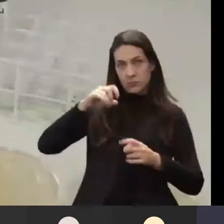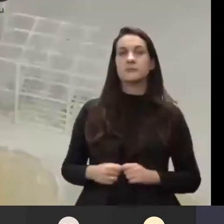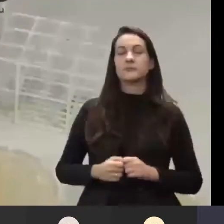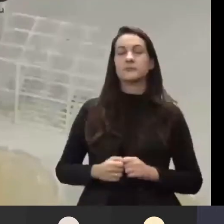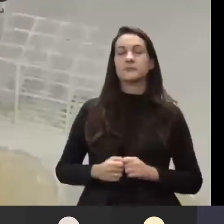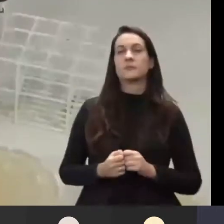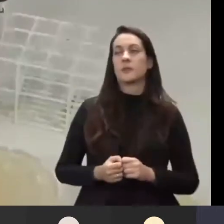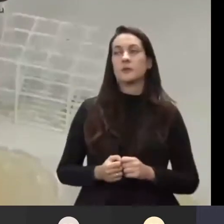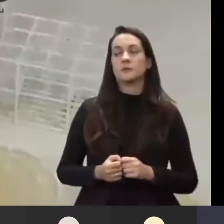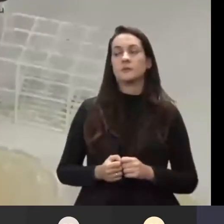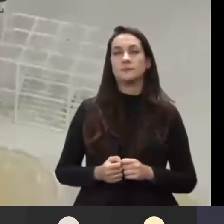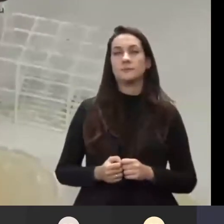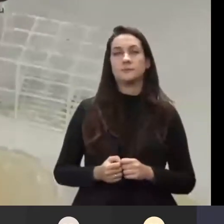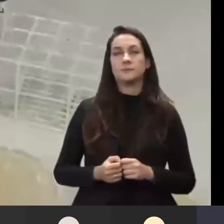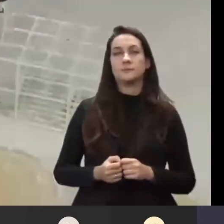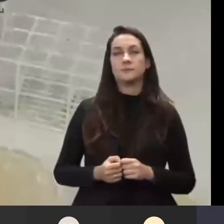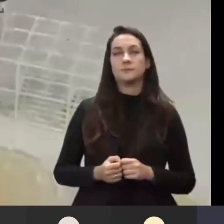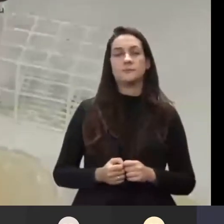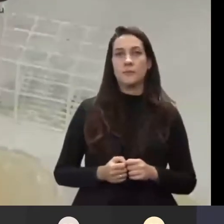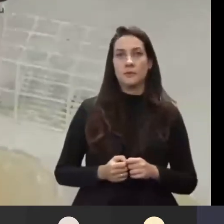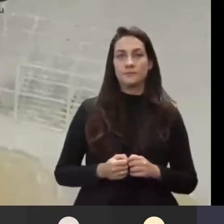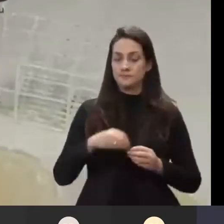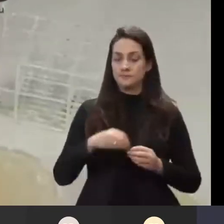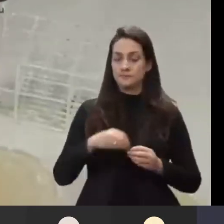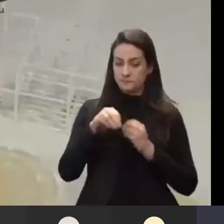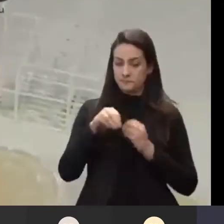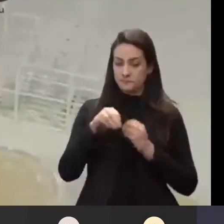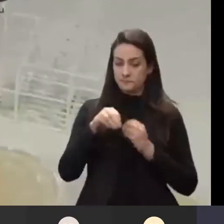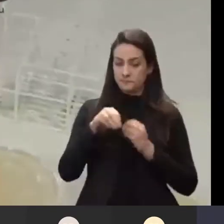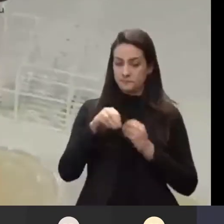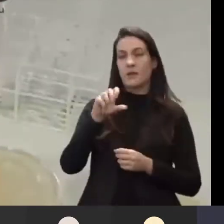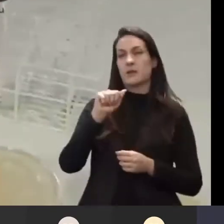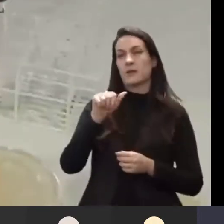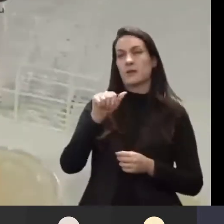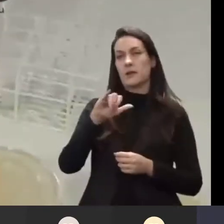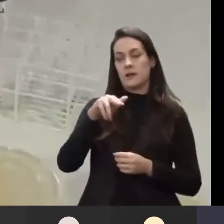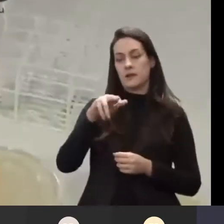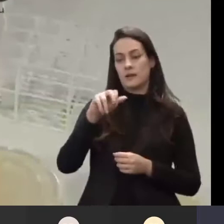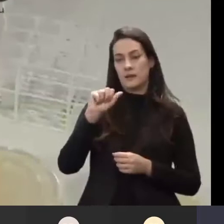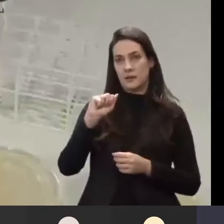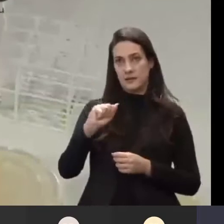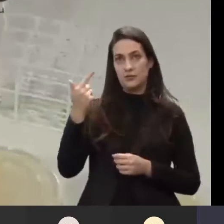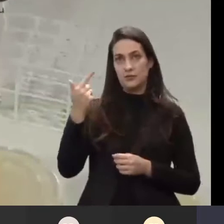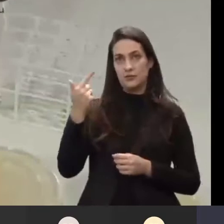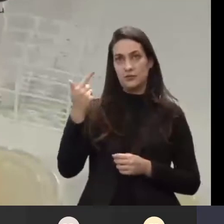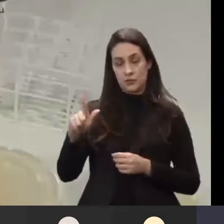mais algumas colônias e vai transferir para a salina